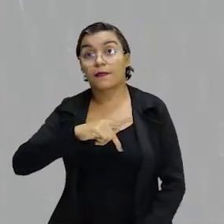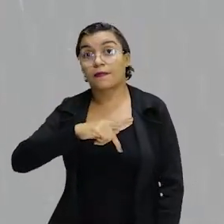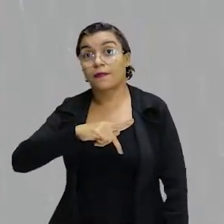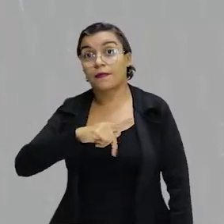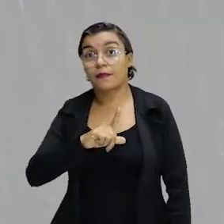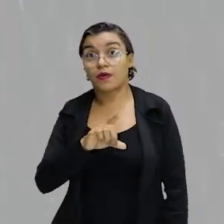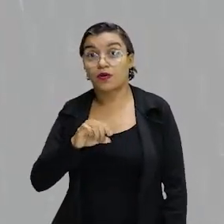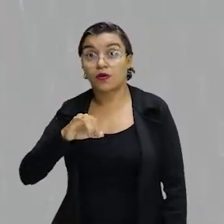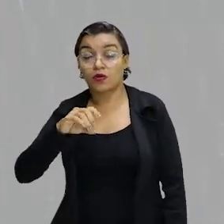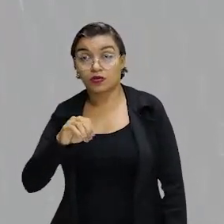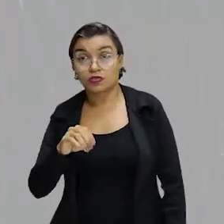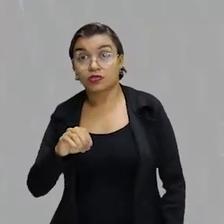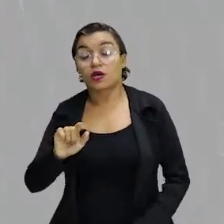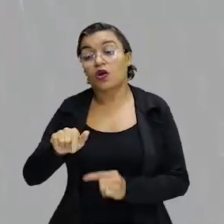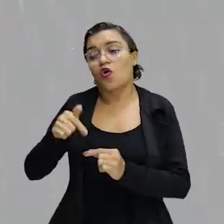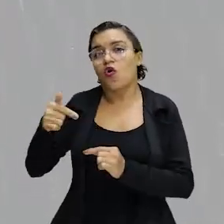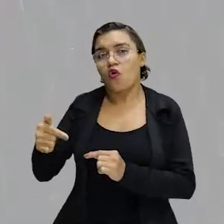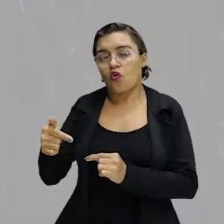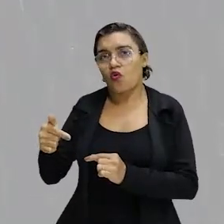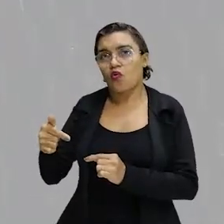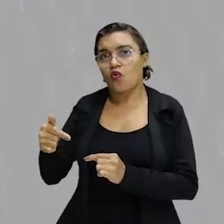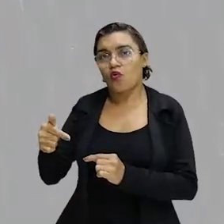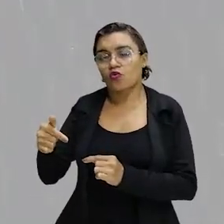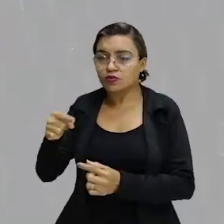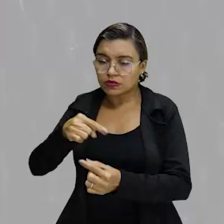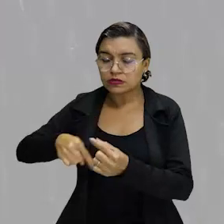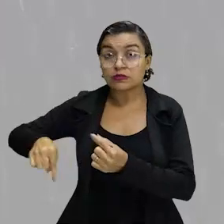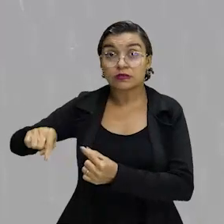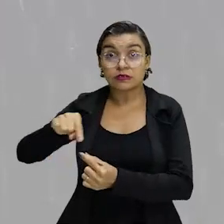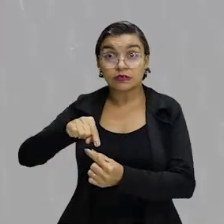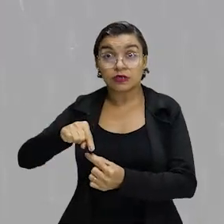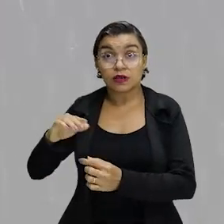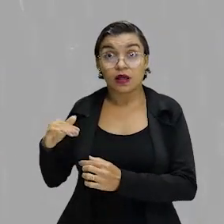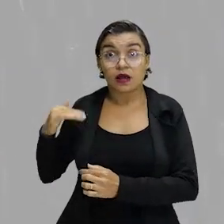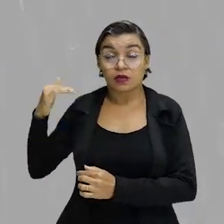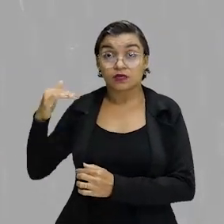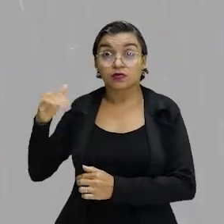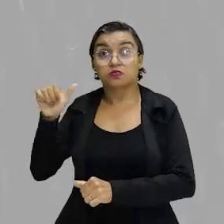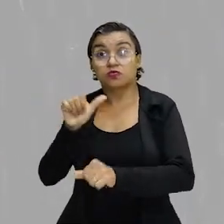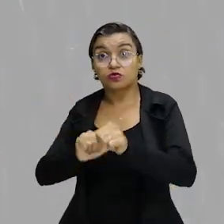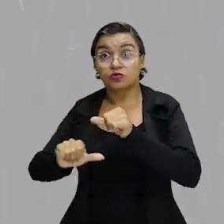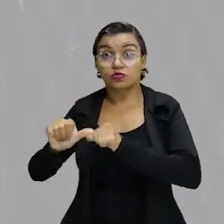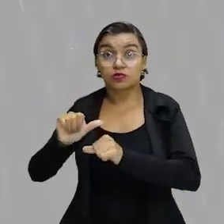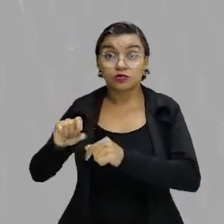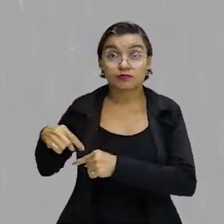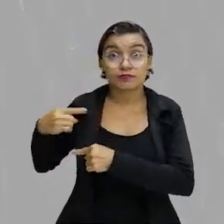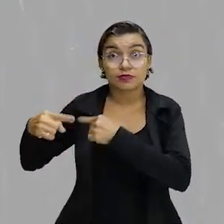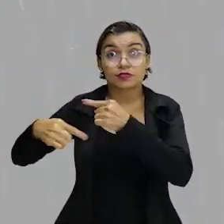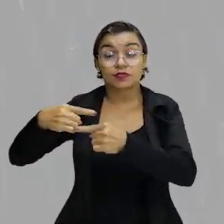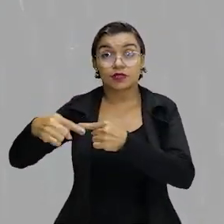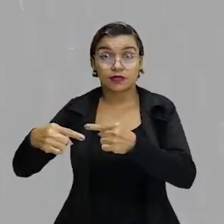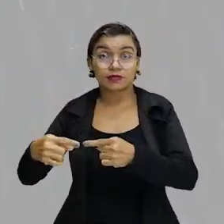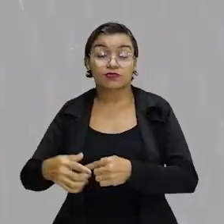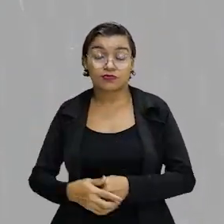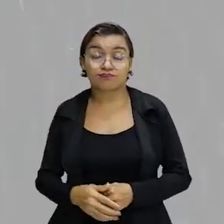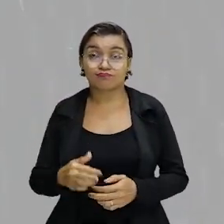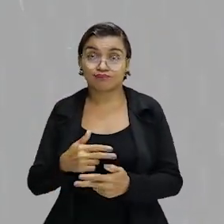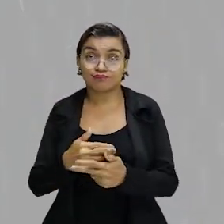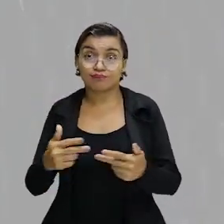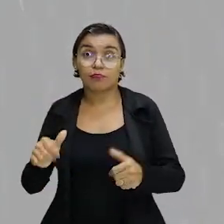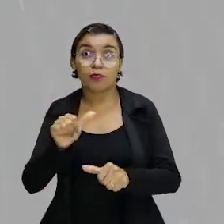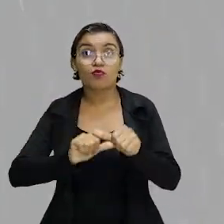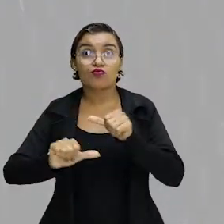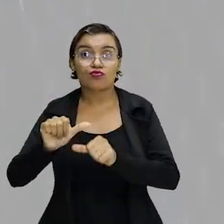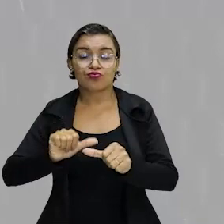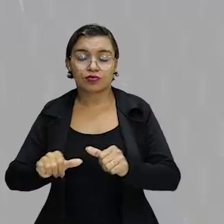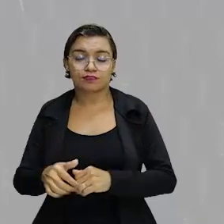parte do ciclo que vai ter um indivíduo adulto diploide, ou seja, alternâncias de gerações haploides e diploides. Então vamos ver